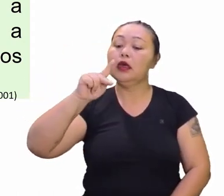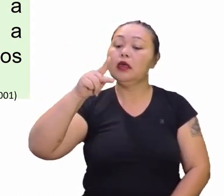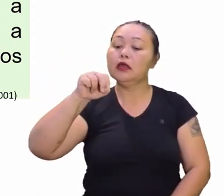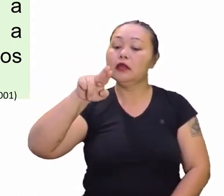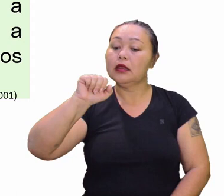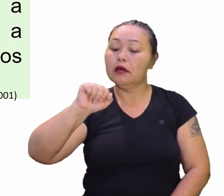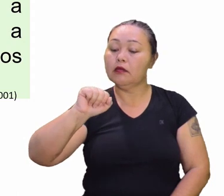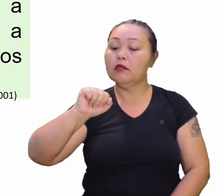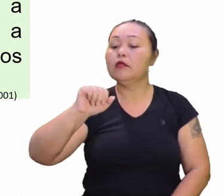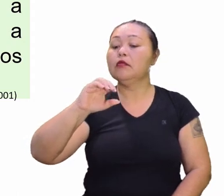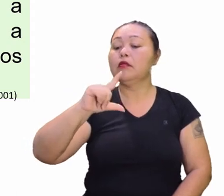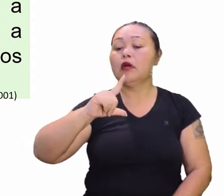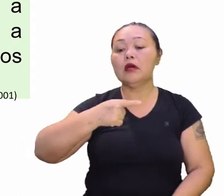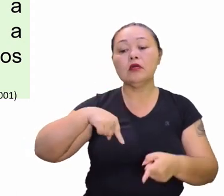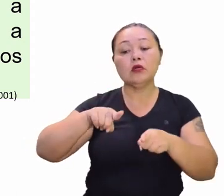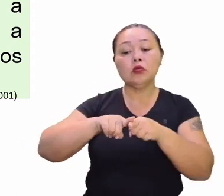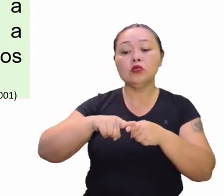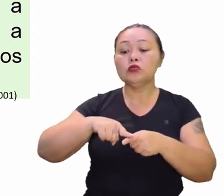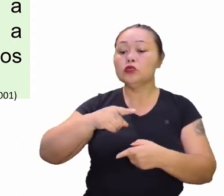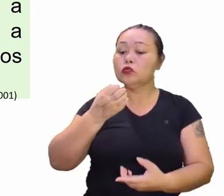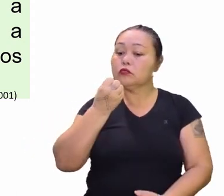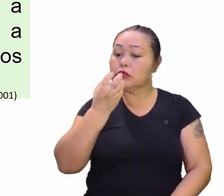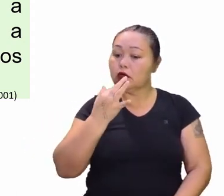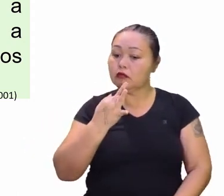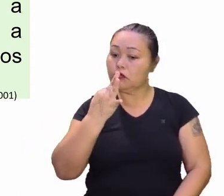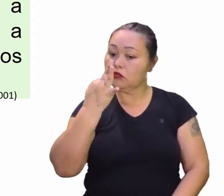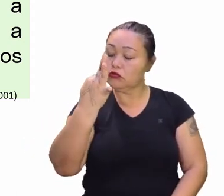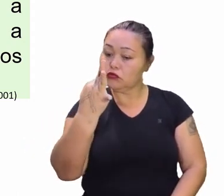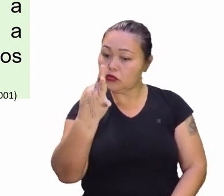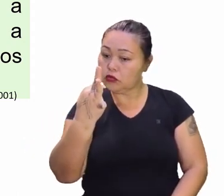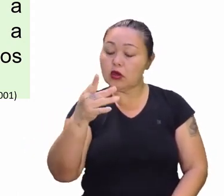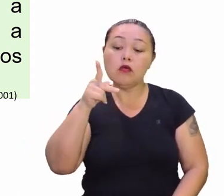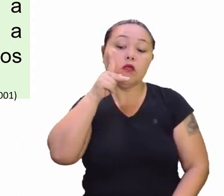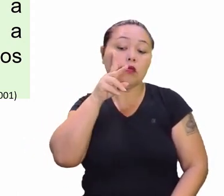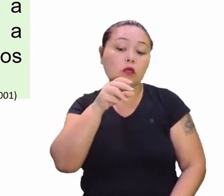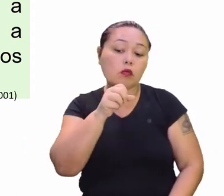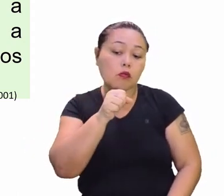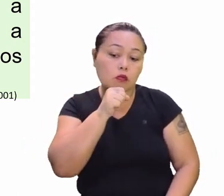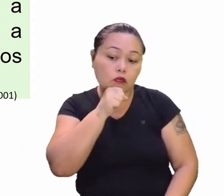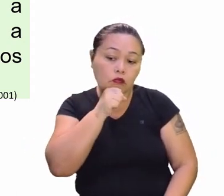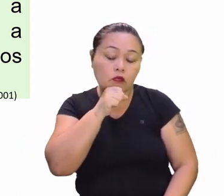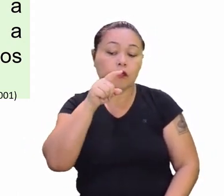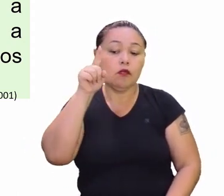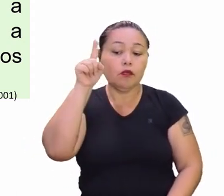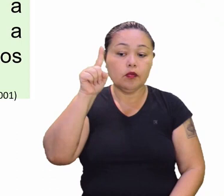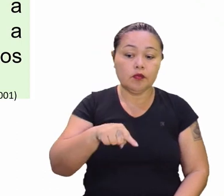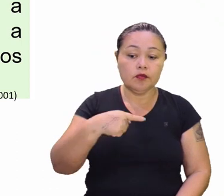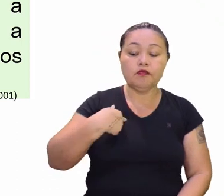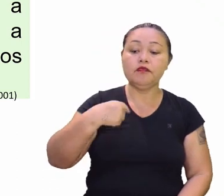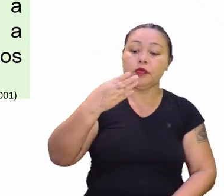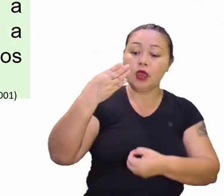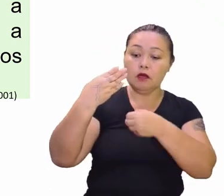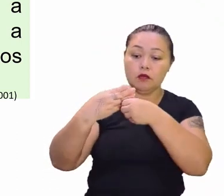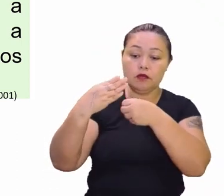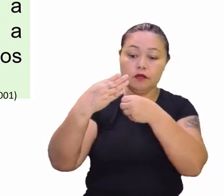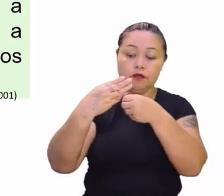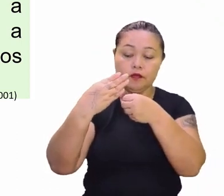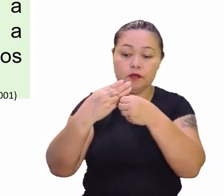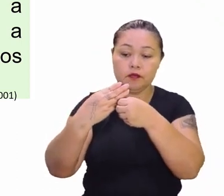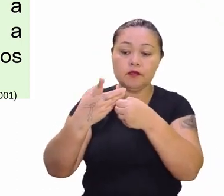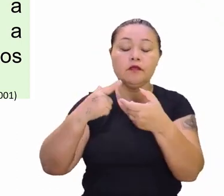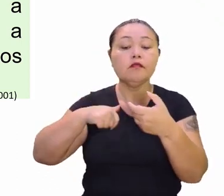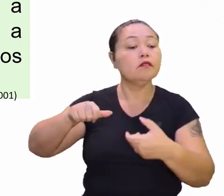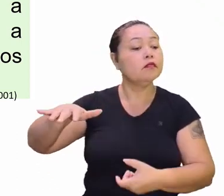Porto Velho e Buritis. Jacundá, Porto Velho e Candeias do Jamari. Então, são as